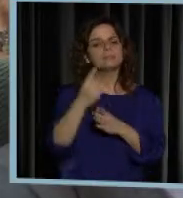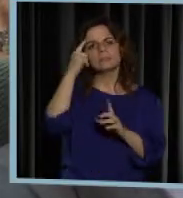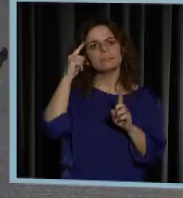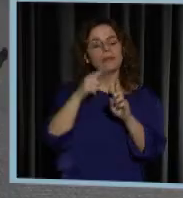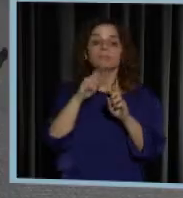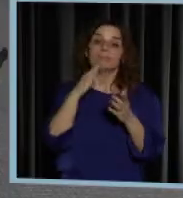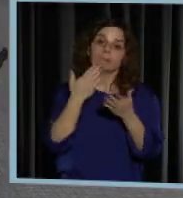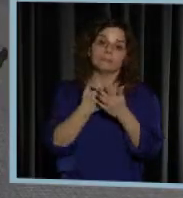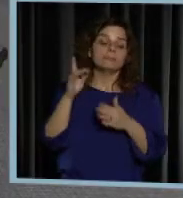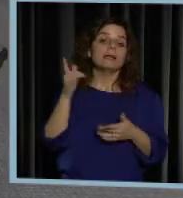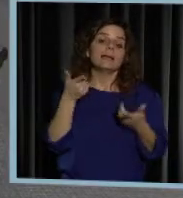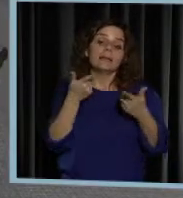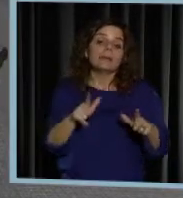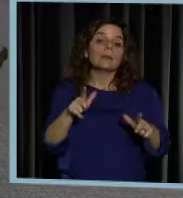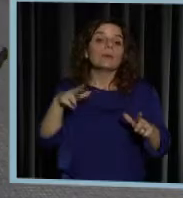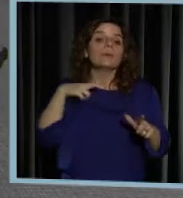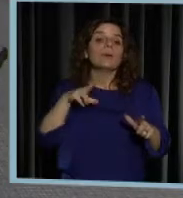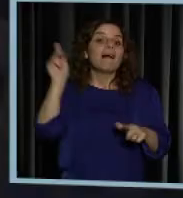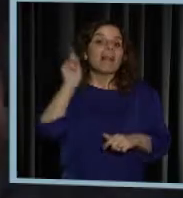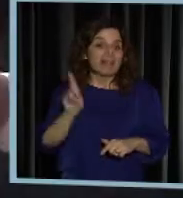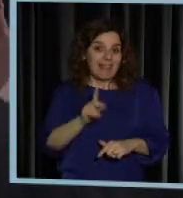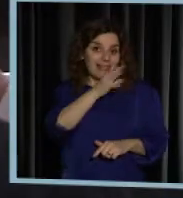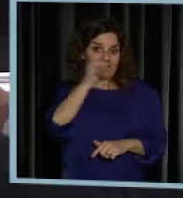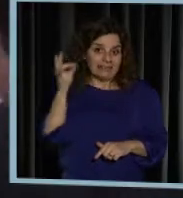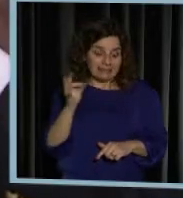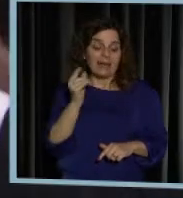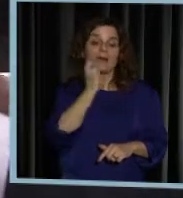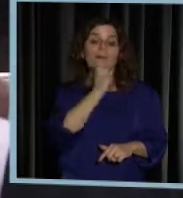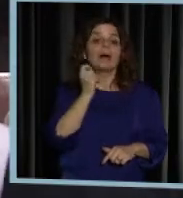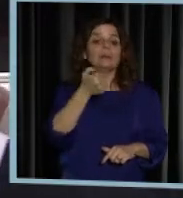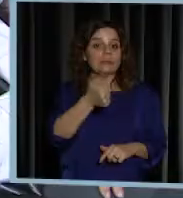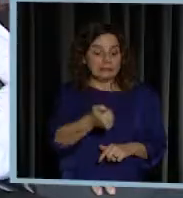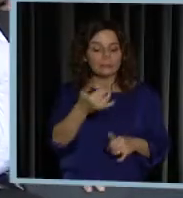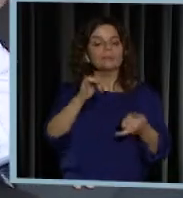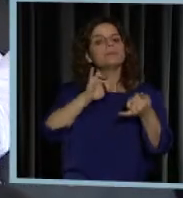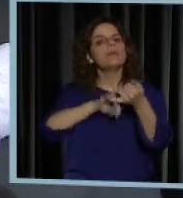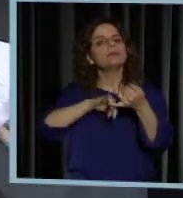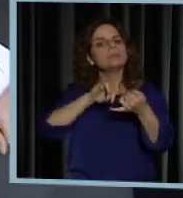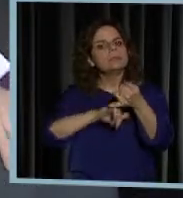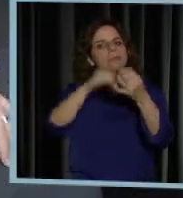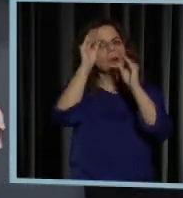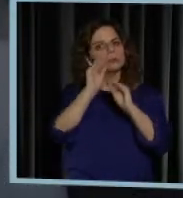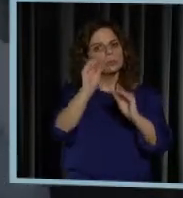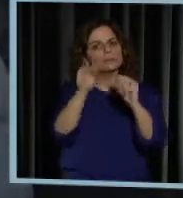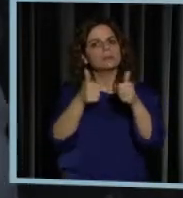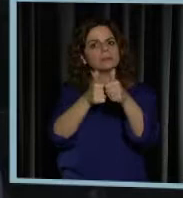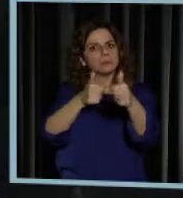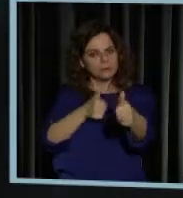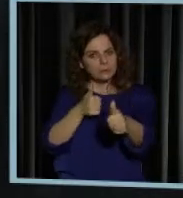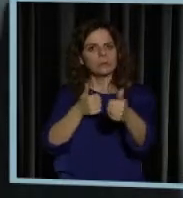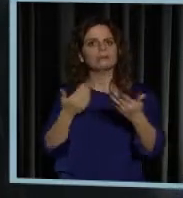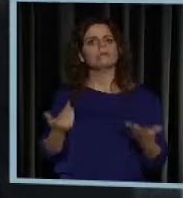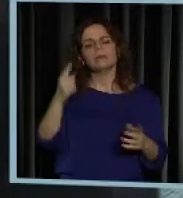Criada no âmbito das comemorações do Dia da Língua Portuguesa, assinalado a 5 de maio, a Associação de Educação à